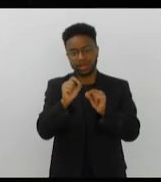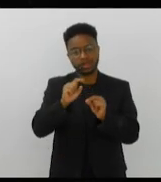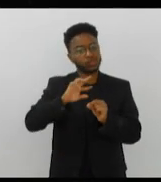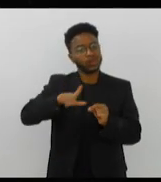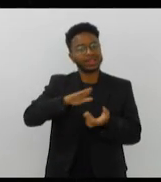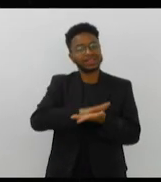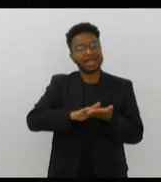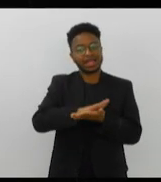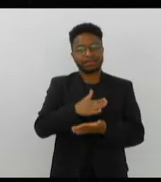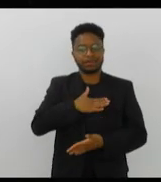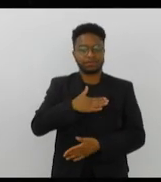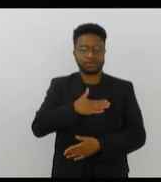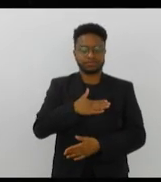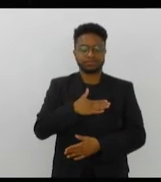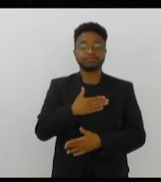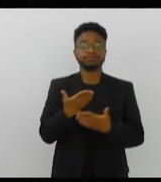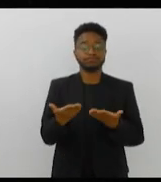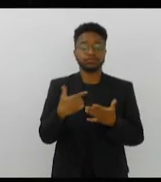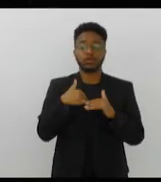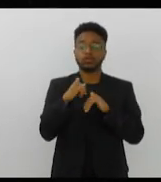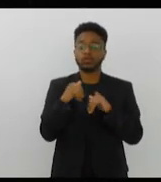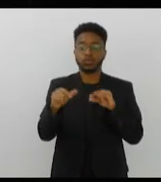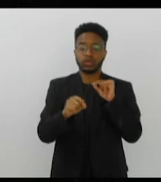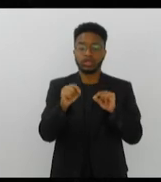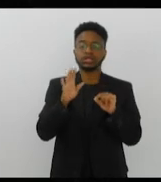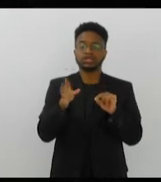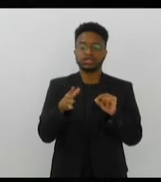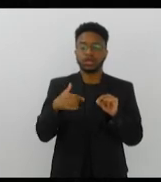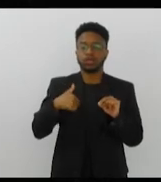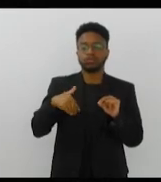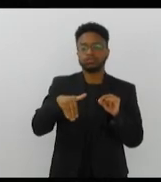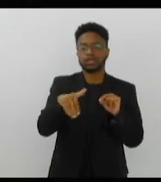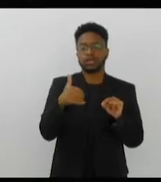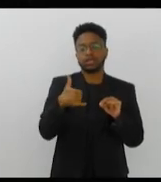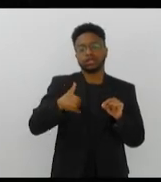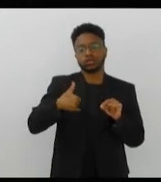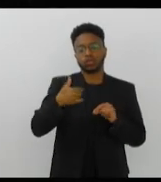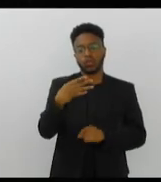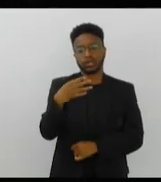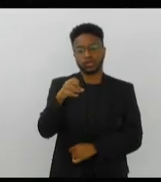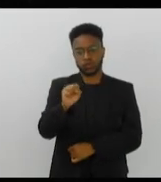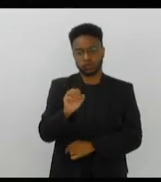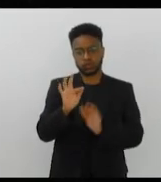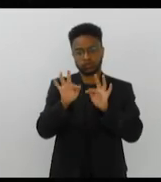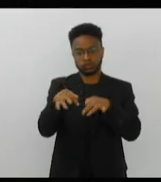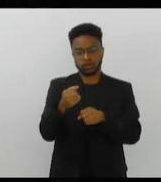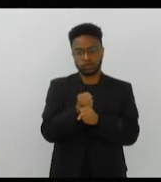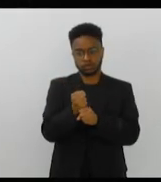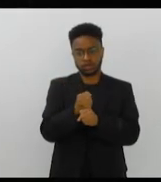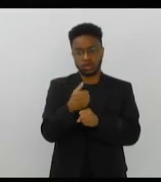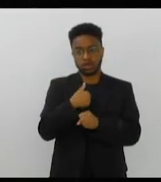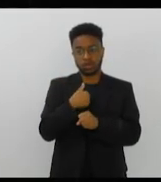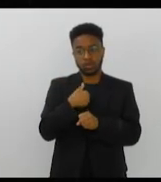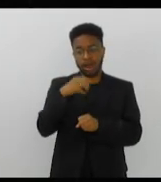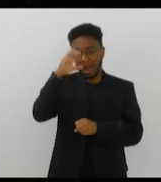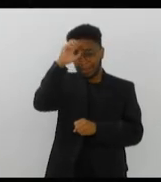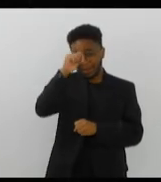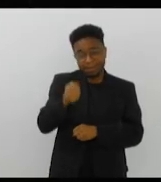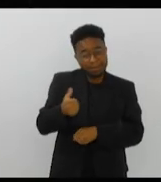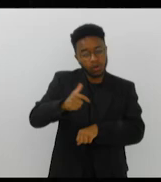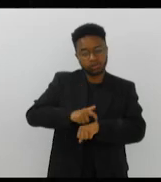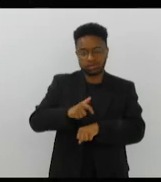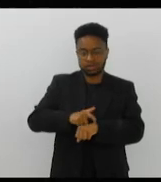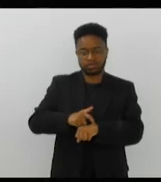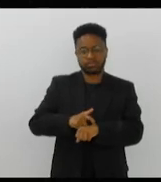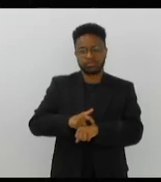E olha, diga-se de passagem, vou fazer 48 anos no final do ano. E eu só aprendi há poucos